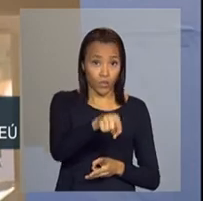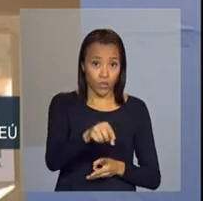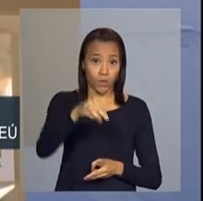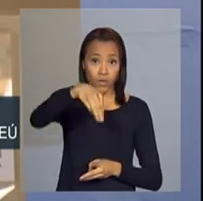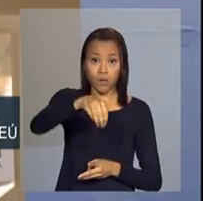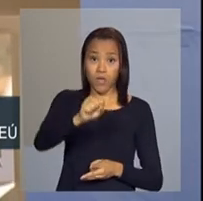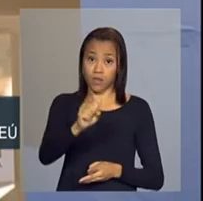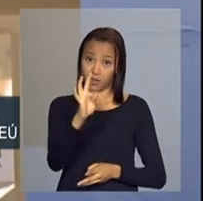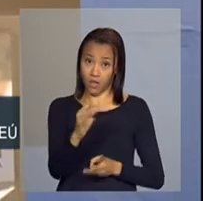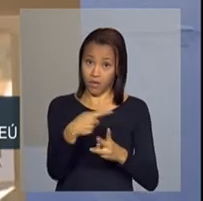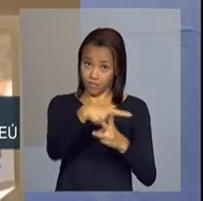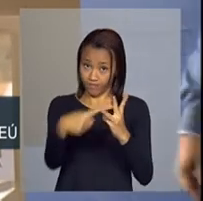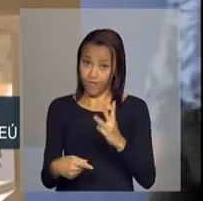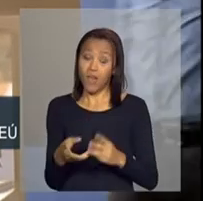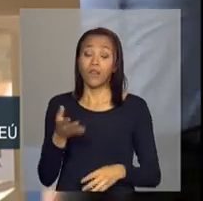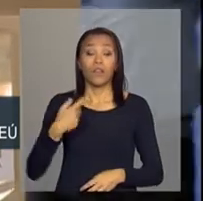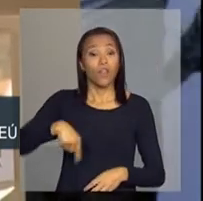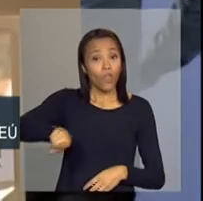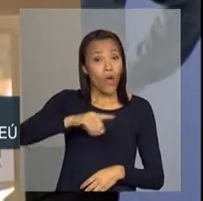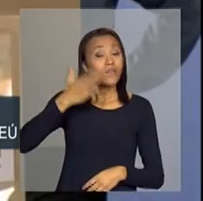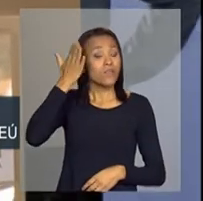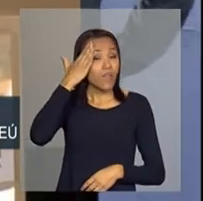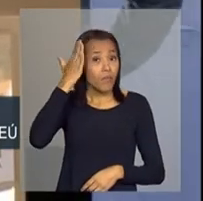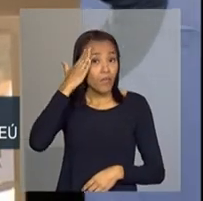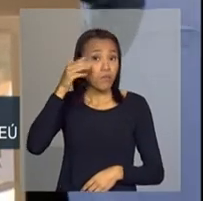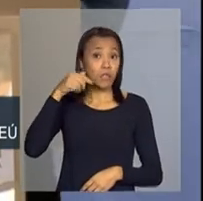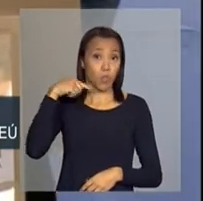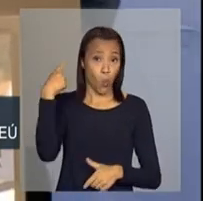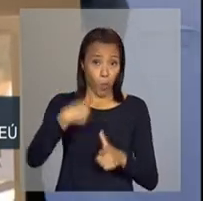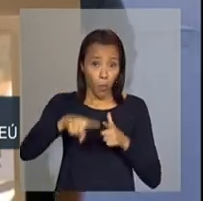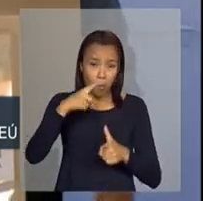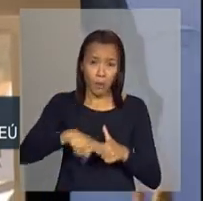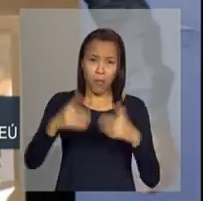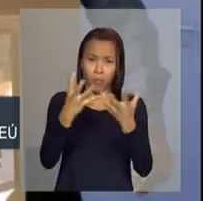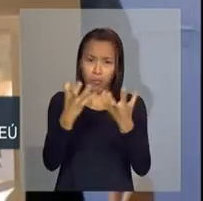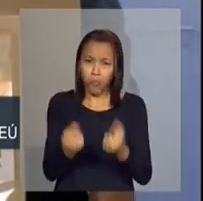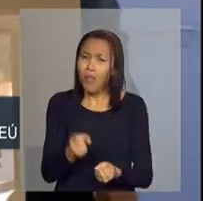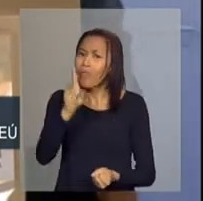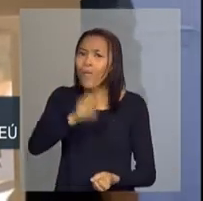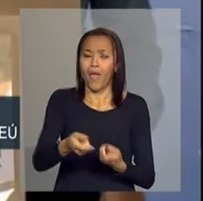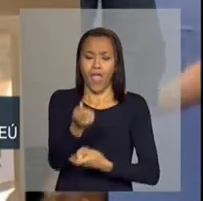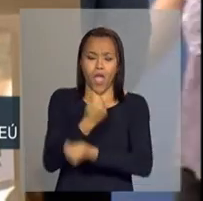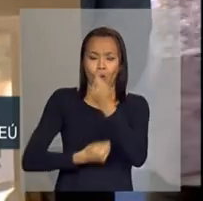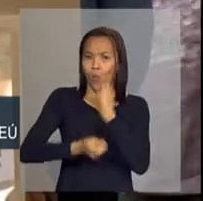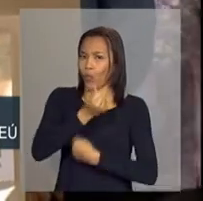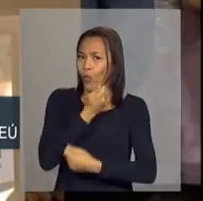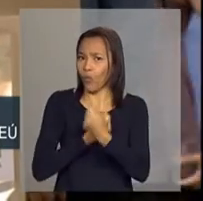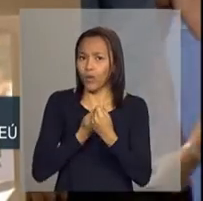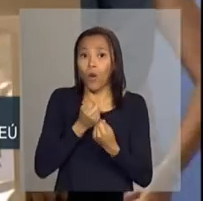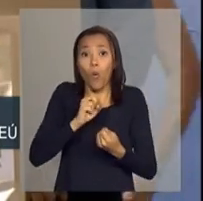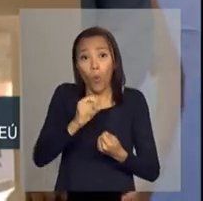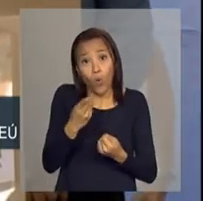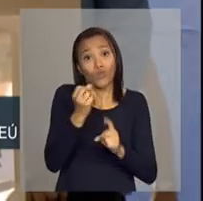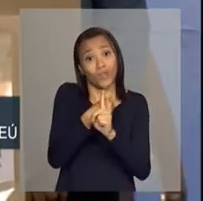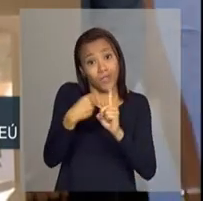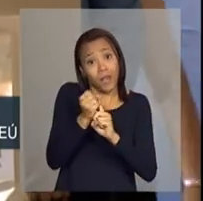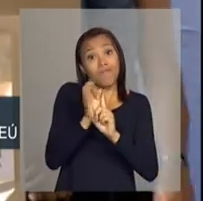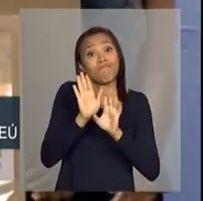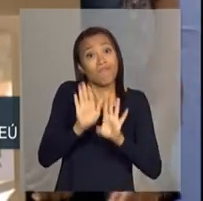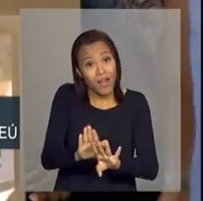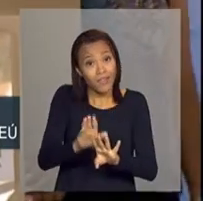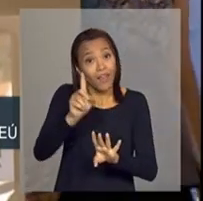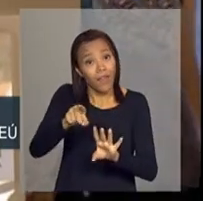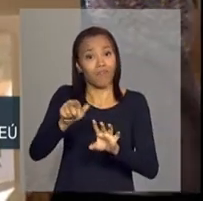Nós sabemos que o problema da seca não é uma questão econômica nem social, é uma questão política.